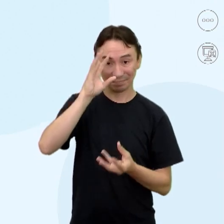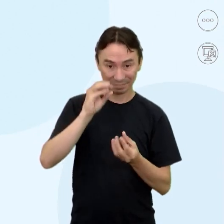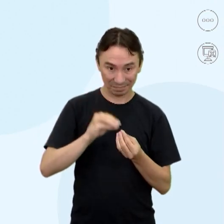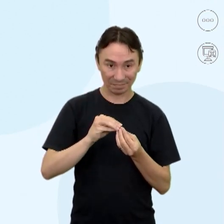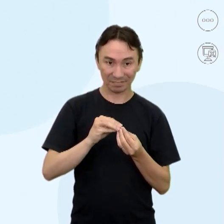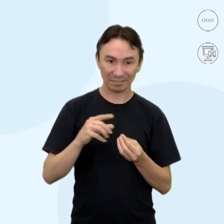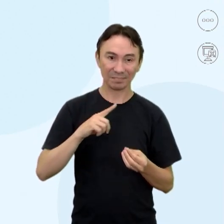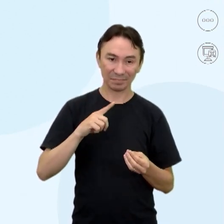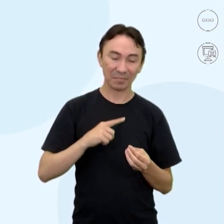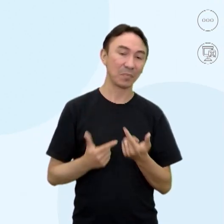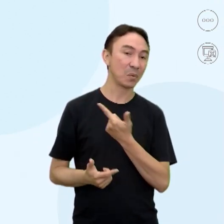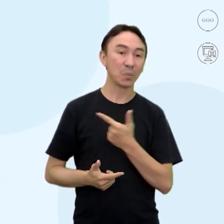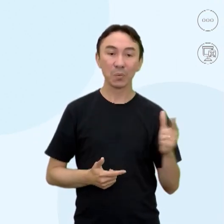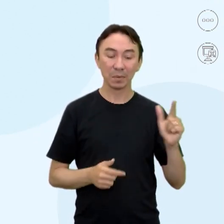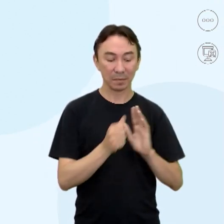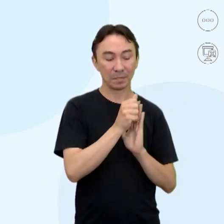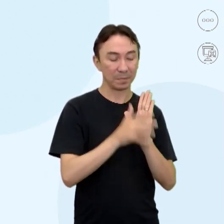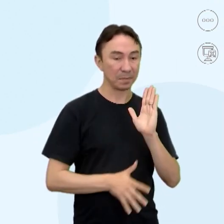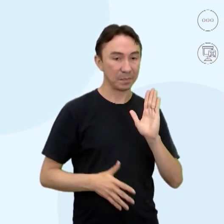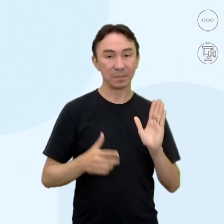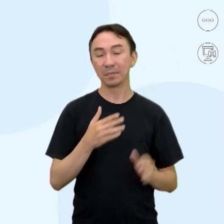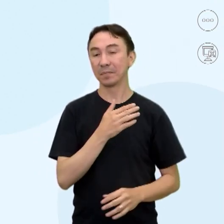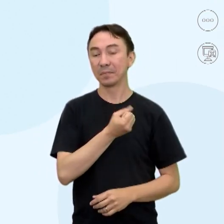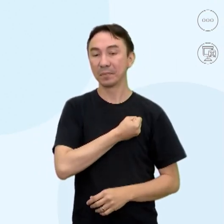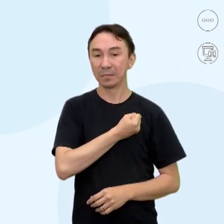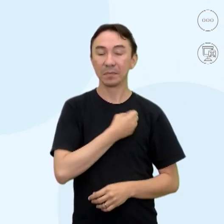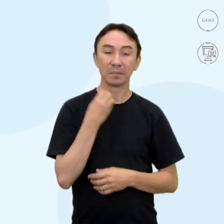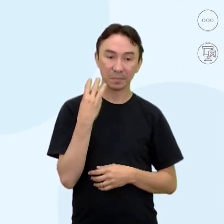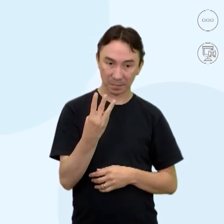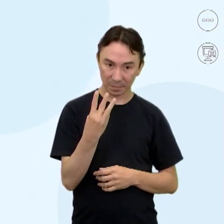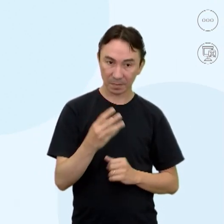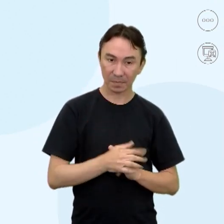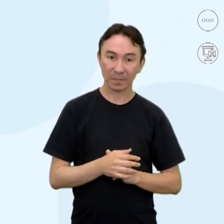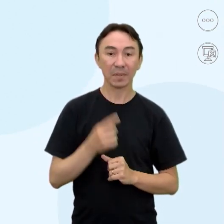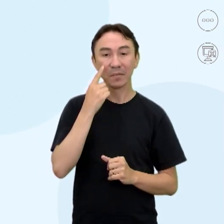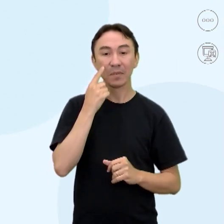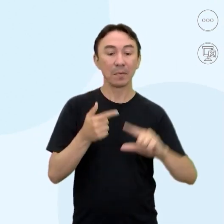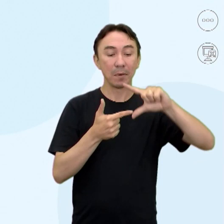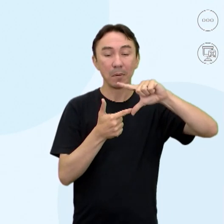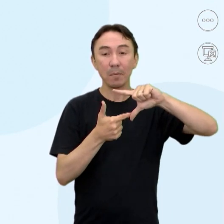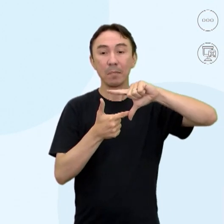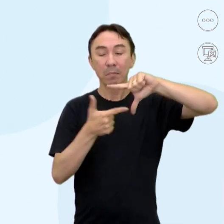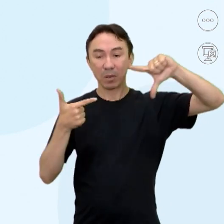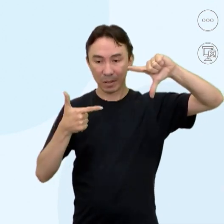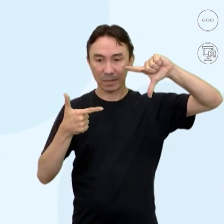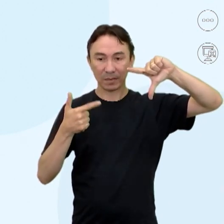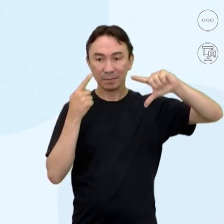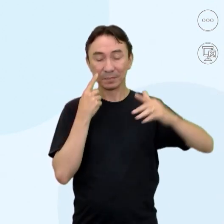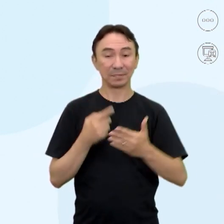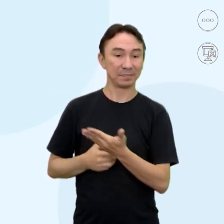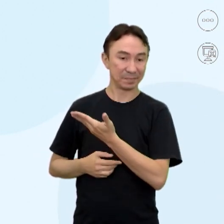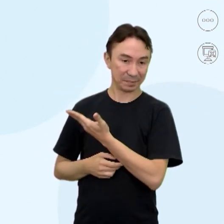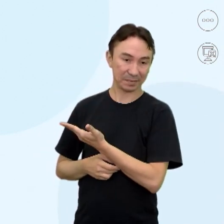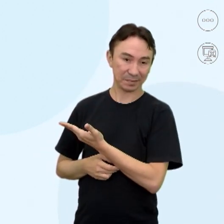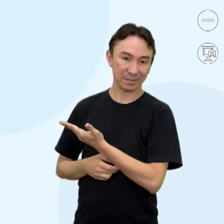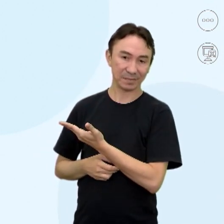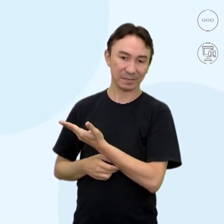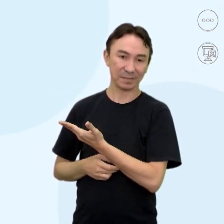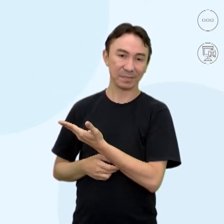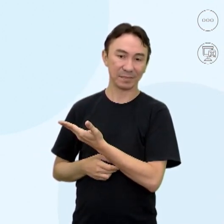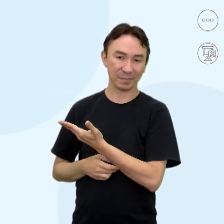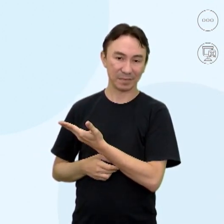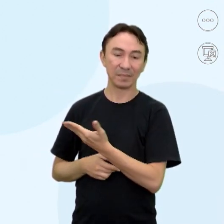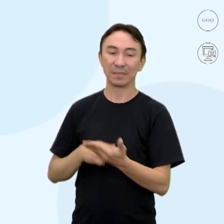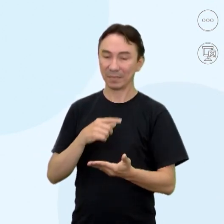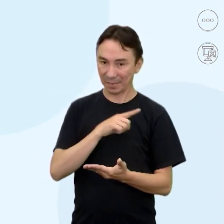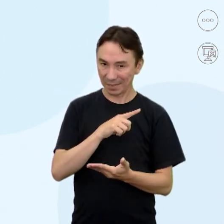temos essa proposta 3, né? Observe o retângulo a seguir, que tá aí do lado temos aí um